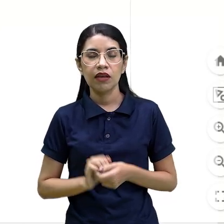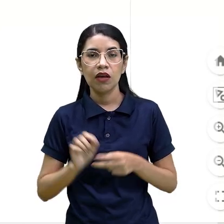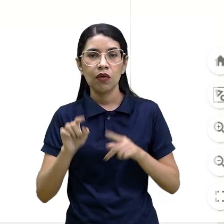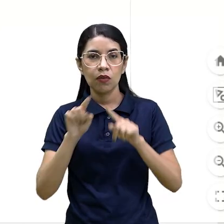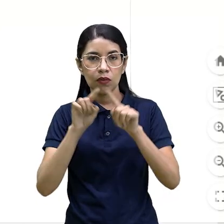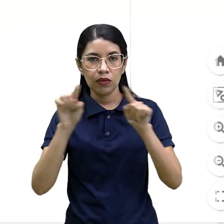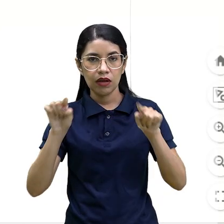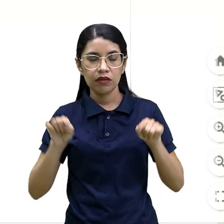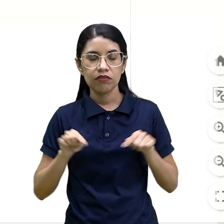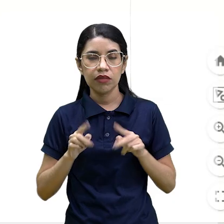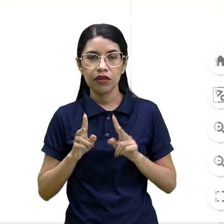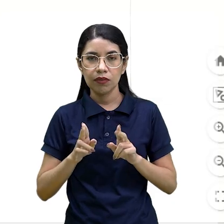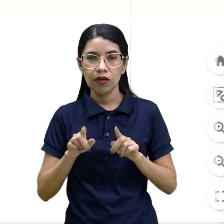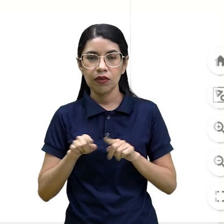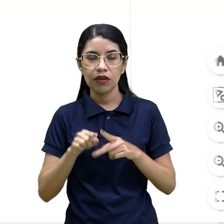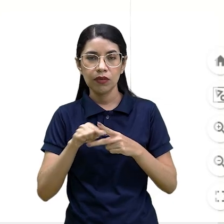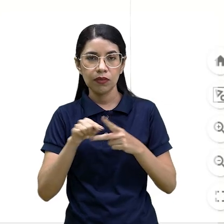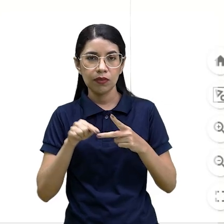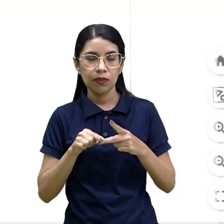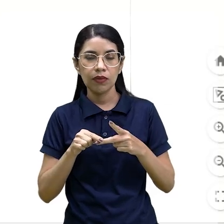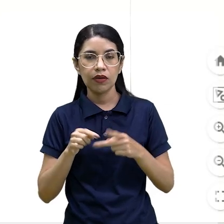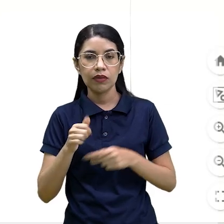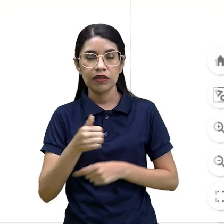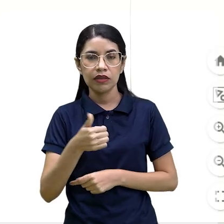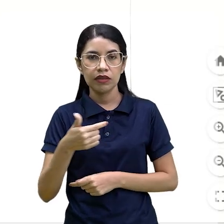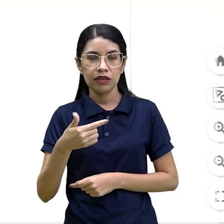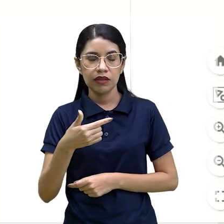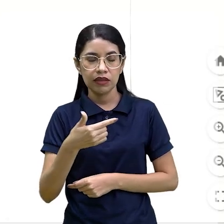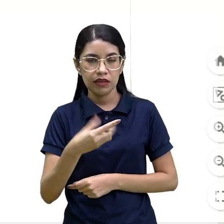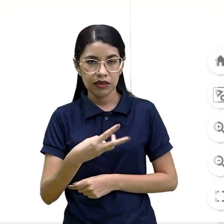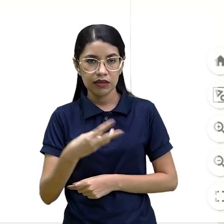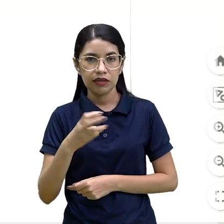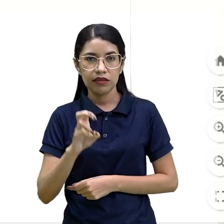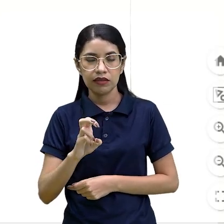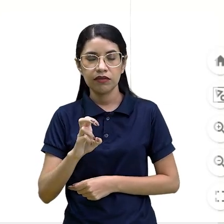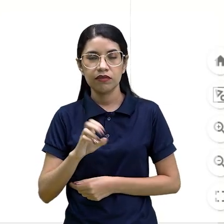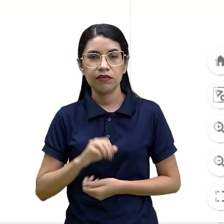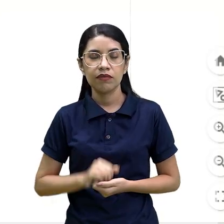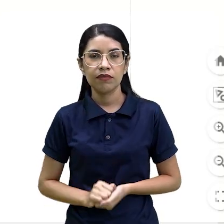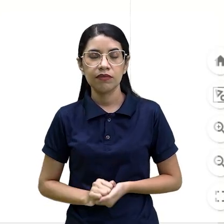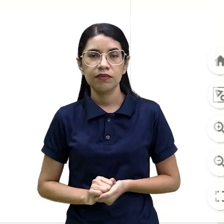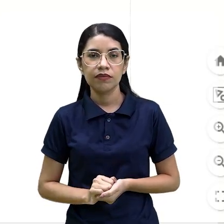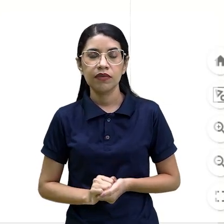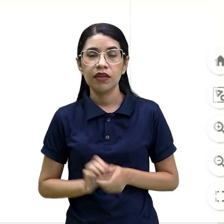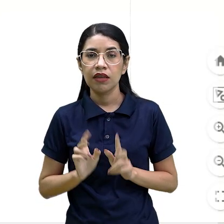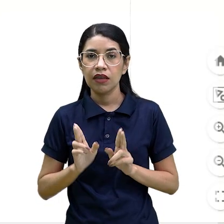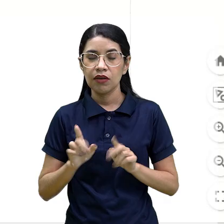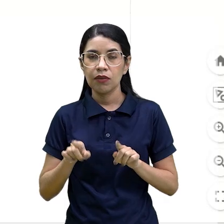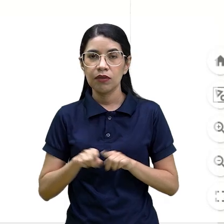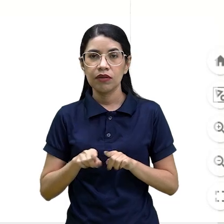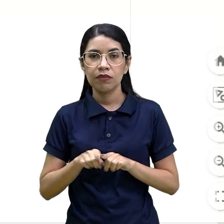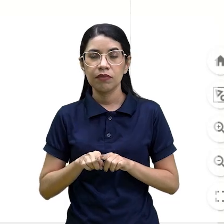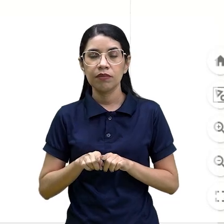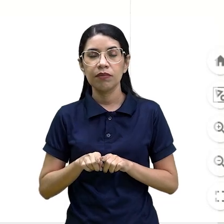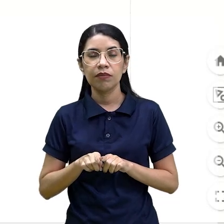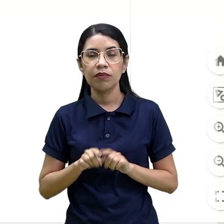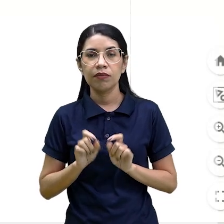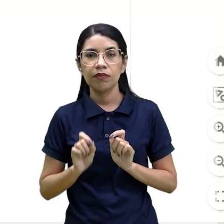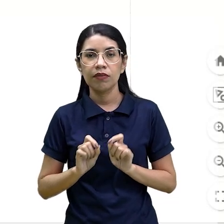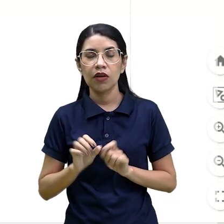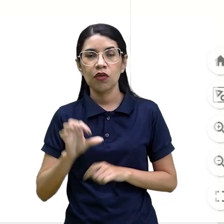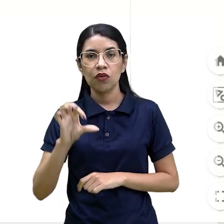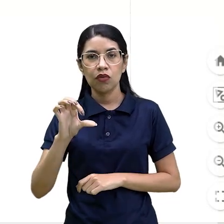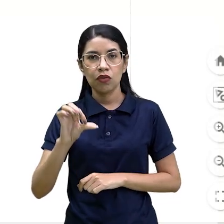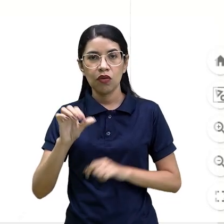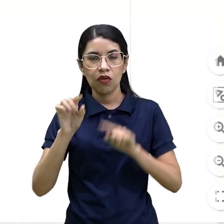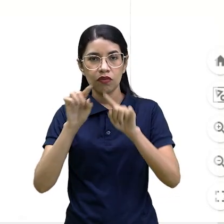mesma medida e cada ângulo mede 135 graus. Da mesma forma, quando eu tenho